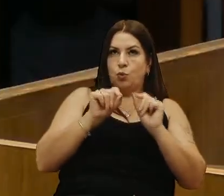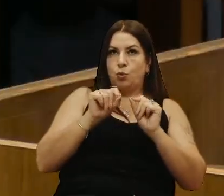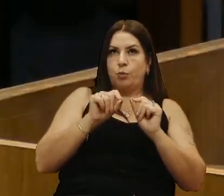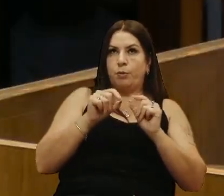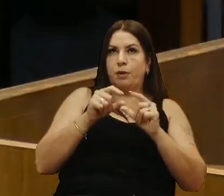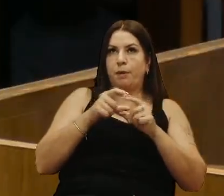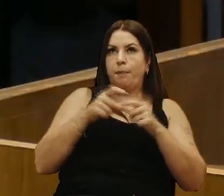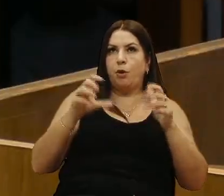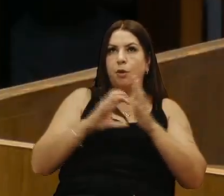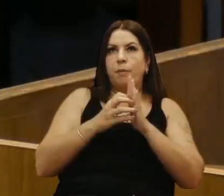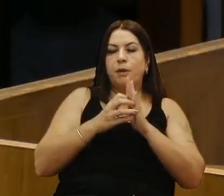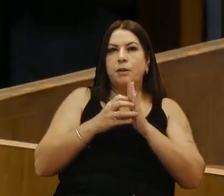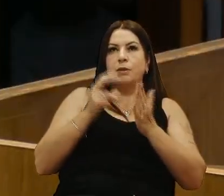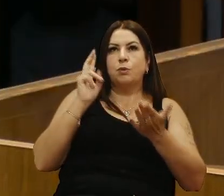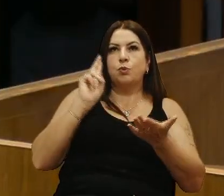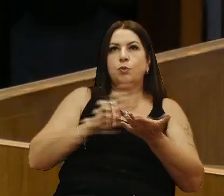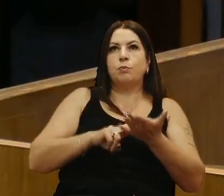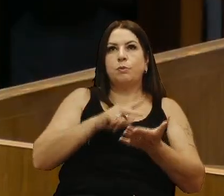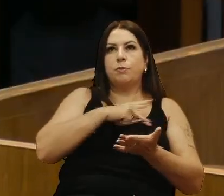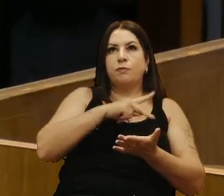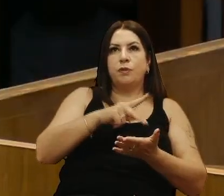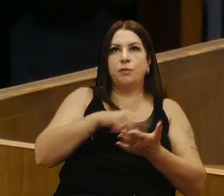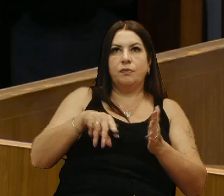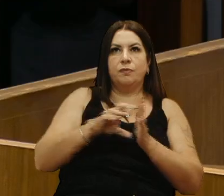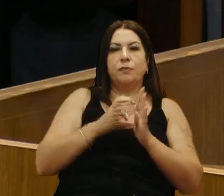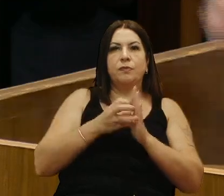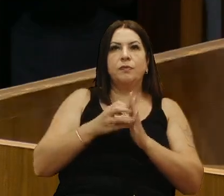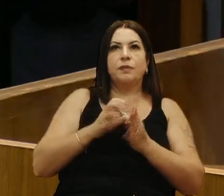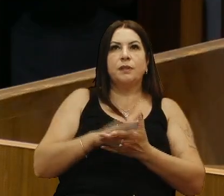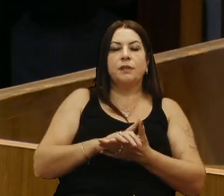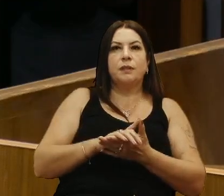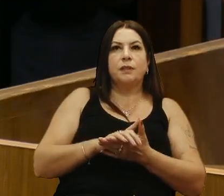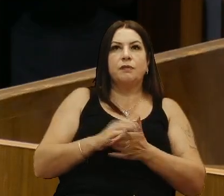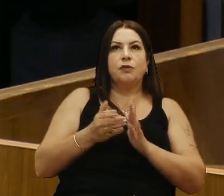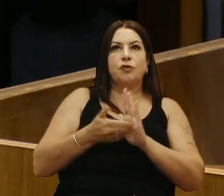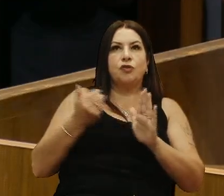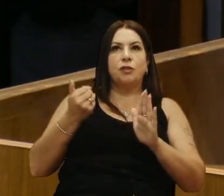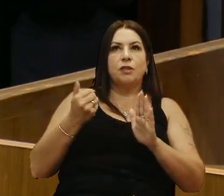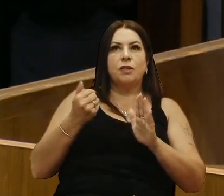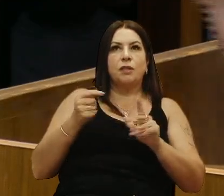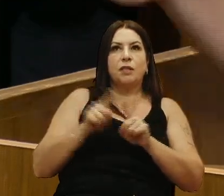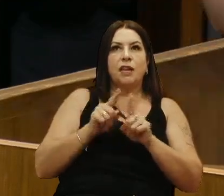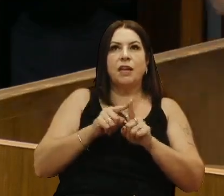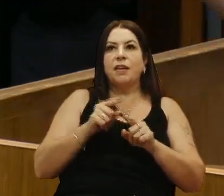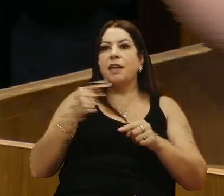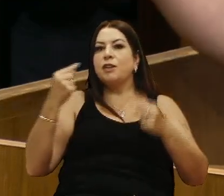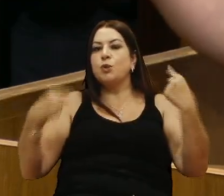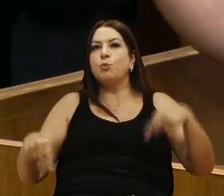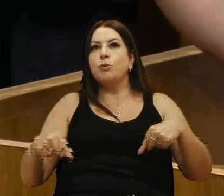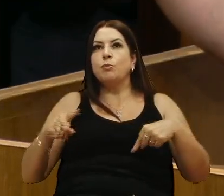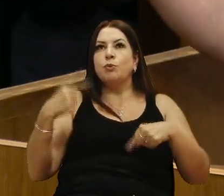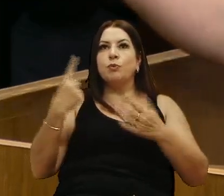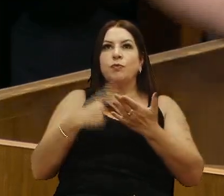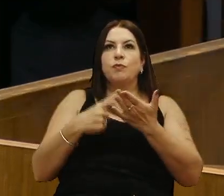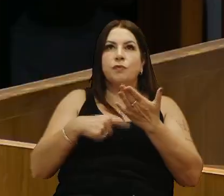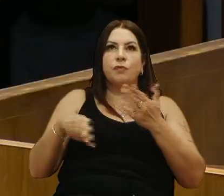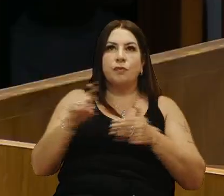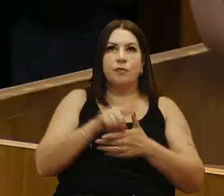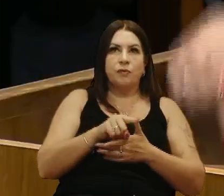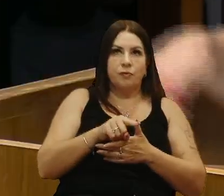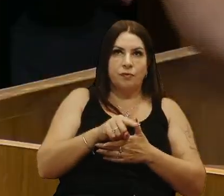maiores bancadas assumir a presidência dessa casa. E que foi tirado no tapetão por outros acordos.